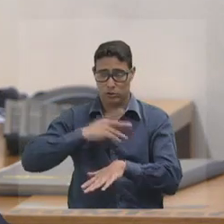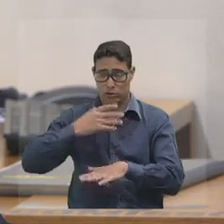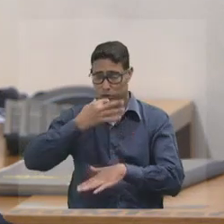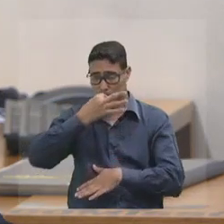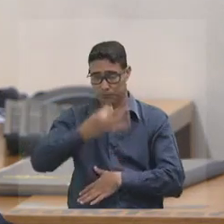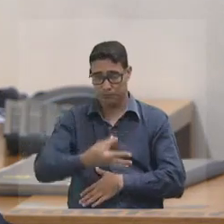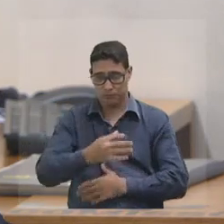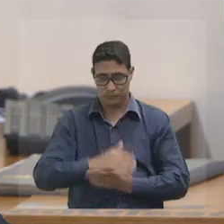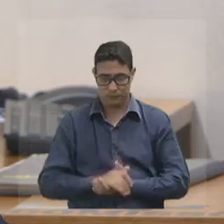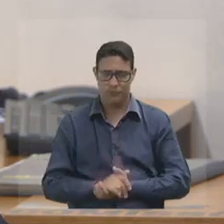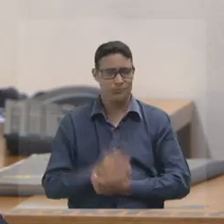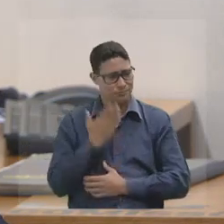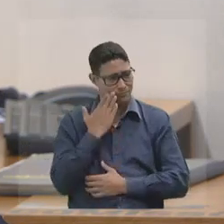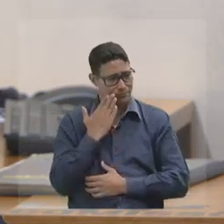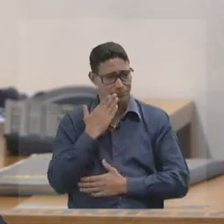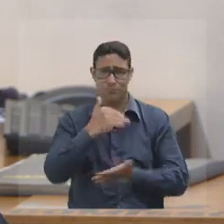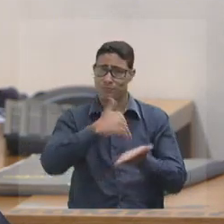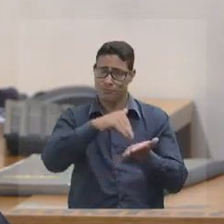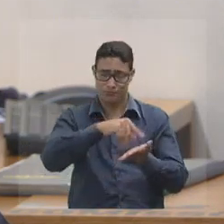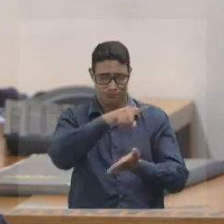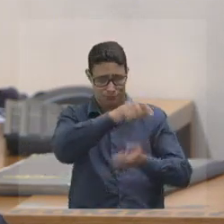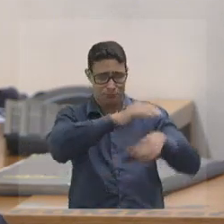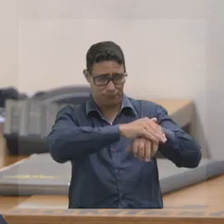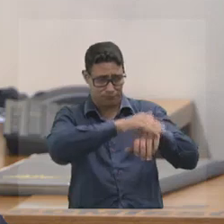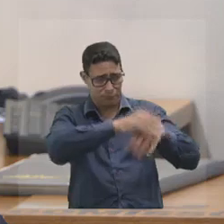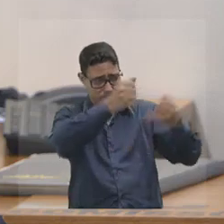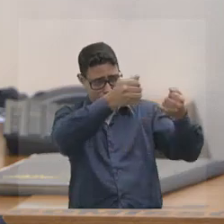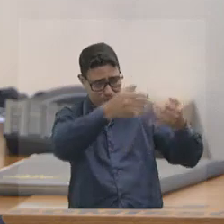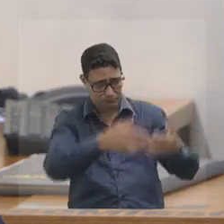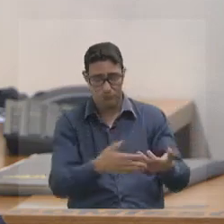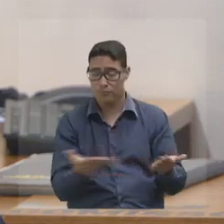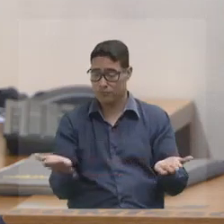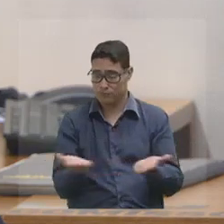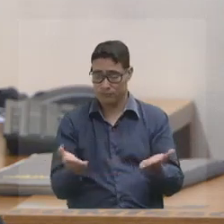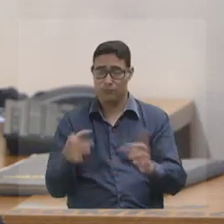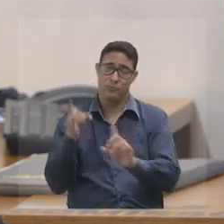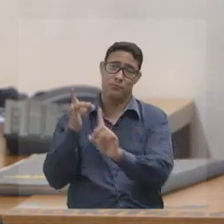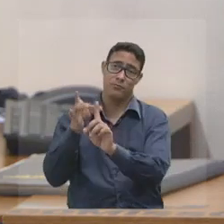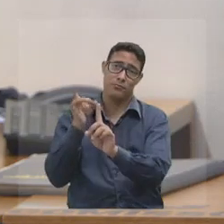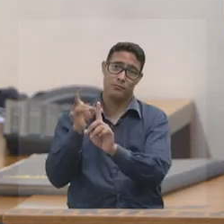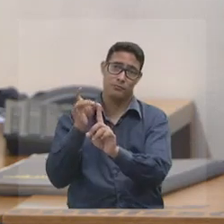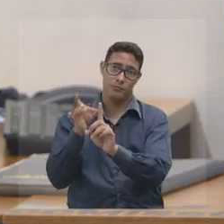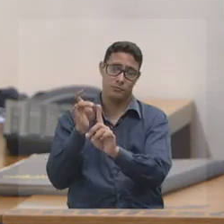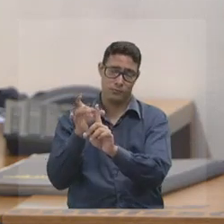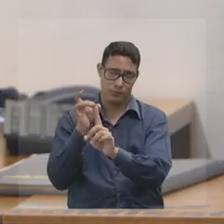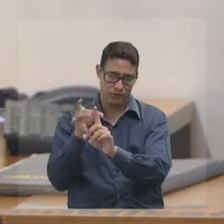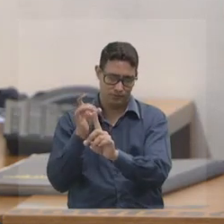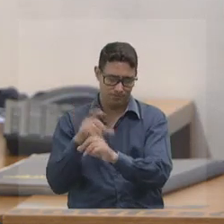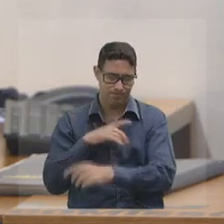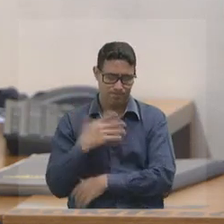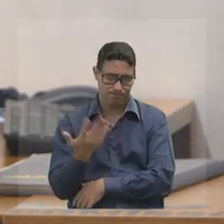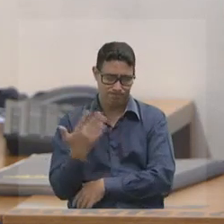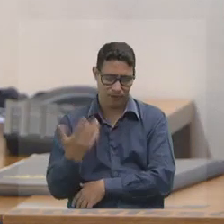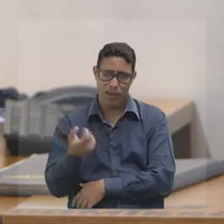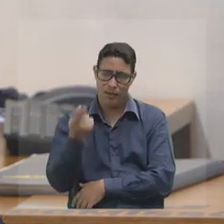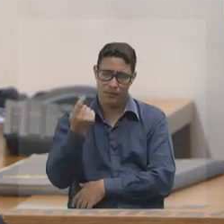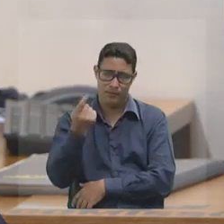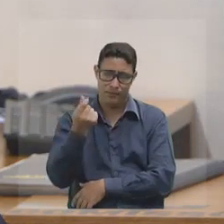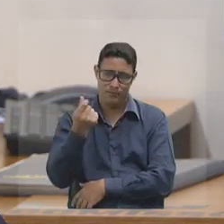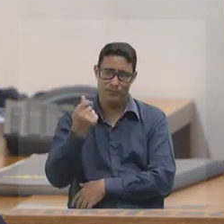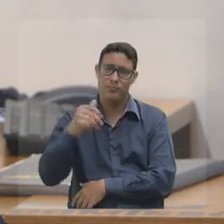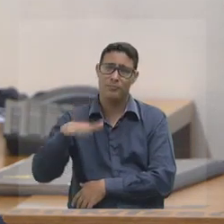sabe que conforme a secretária colocou né o vidro hoje né tem um um valor muito baixo